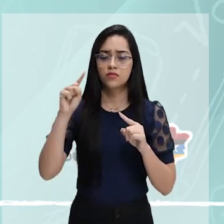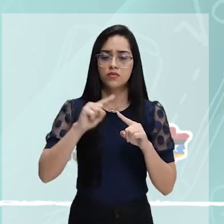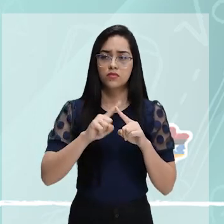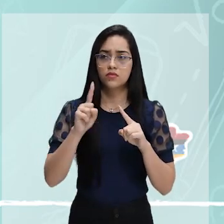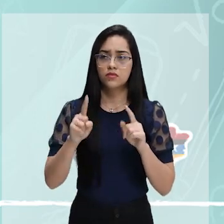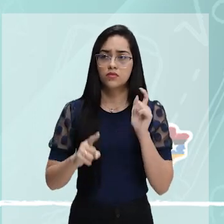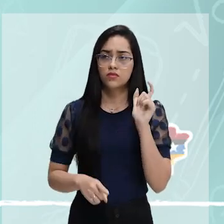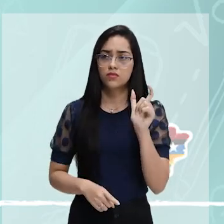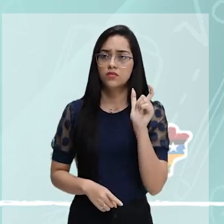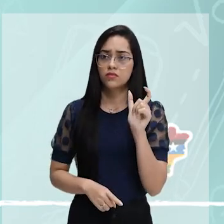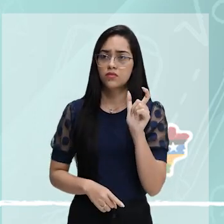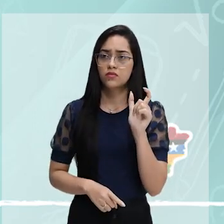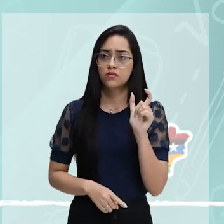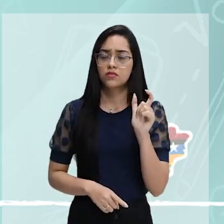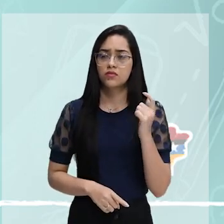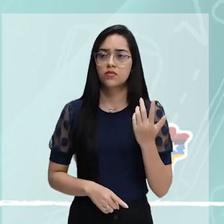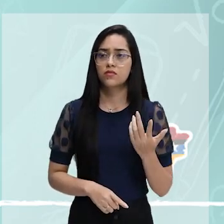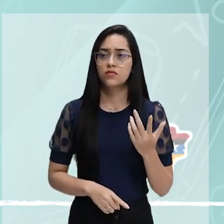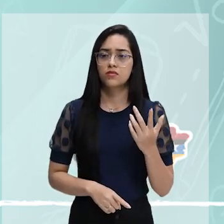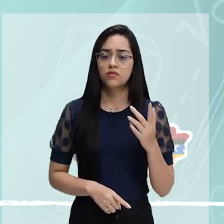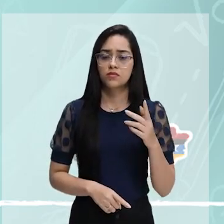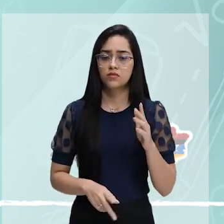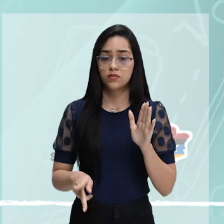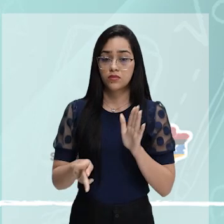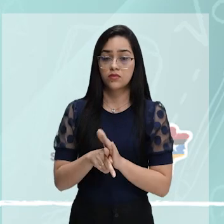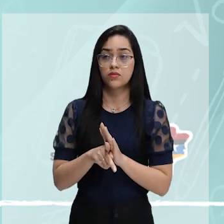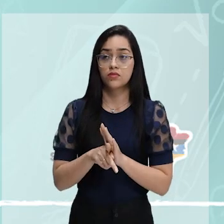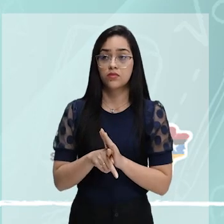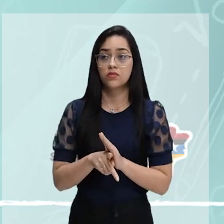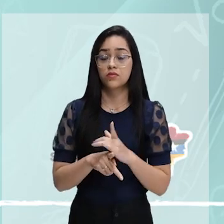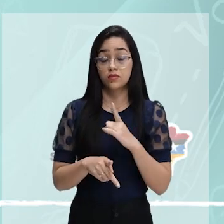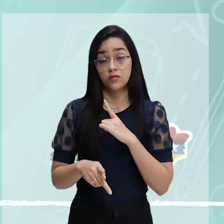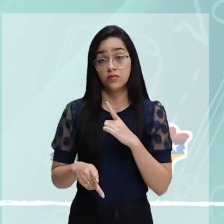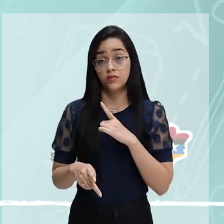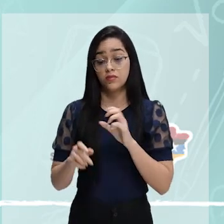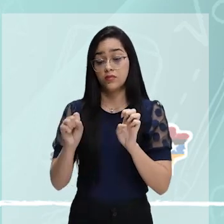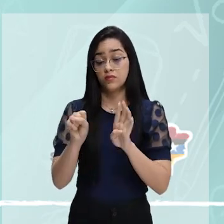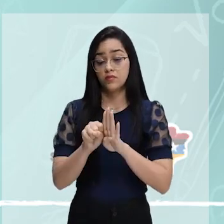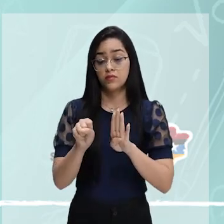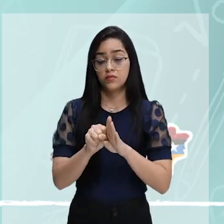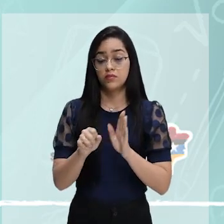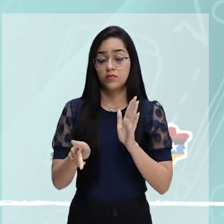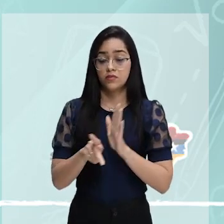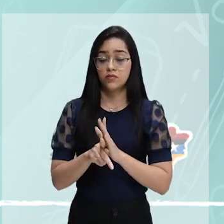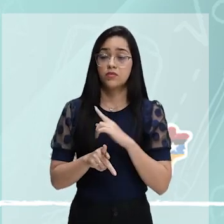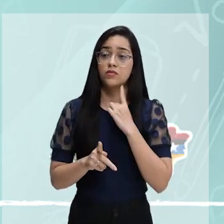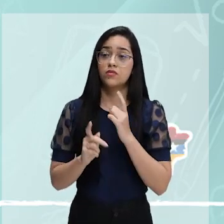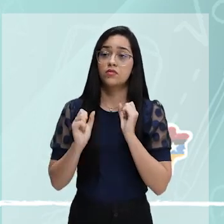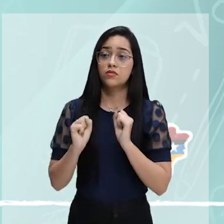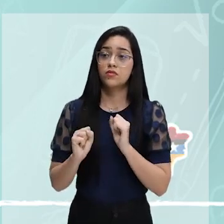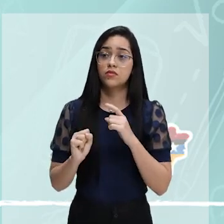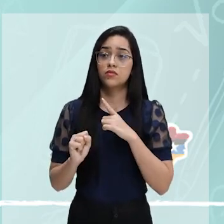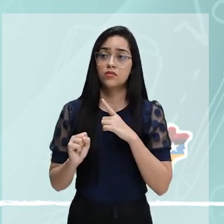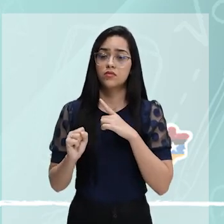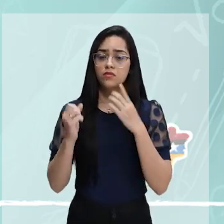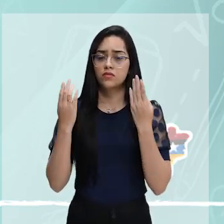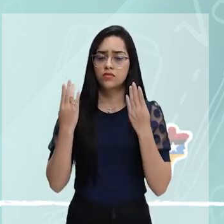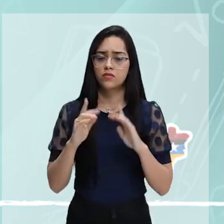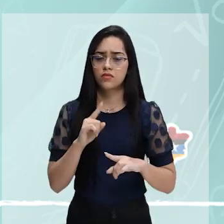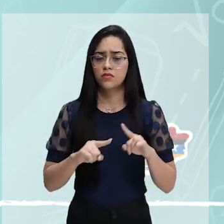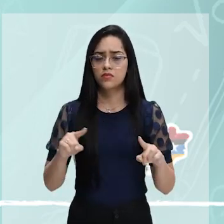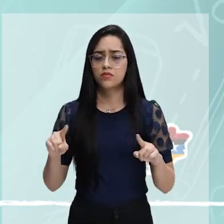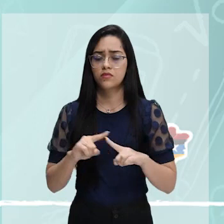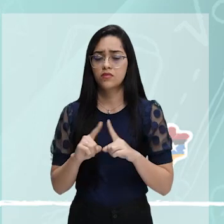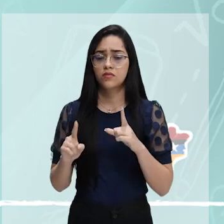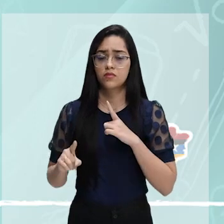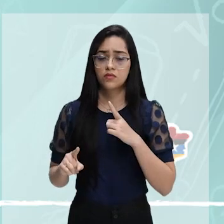é uma palavra própria, né? Um substantivo próprio, a gente pode até fazer essa variação. Mas ele